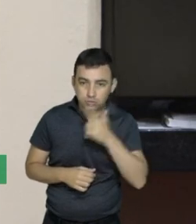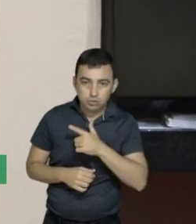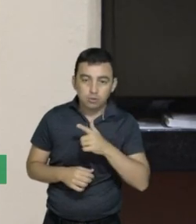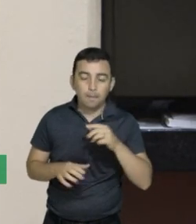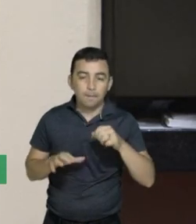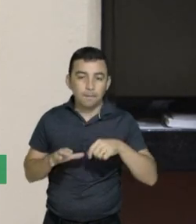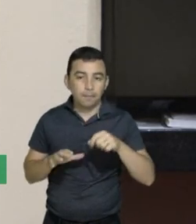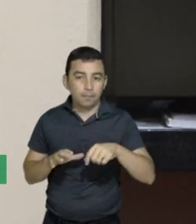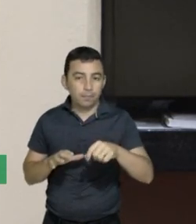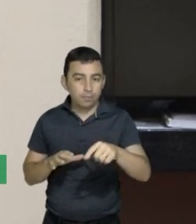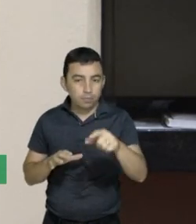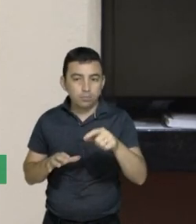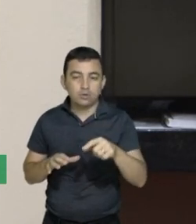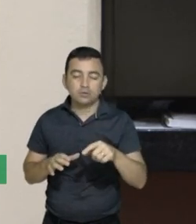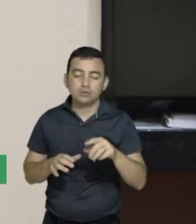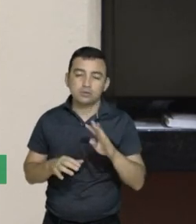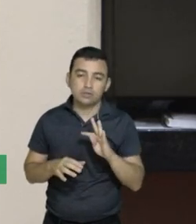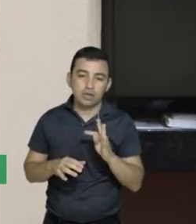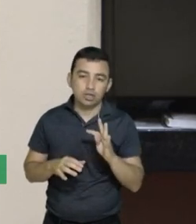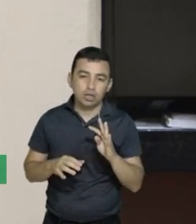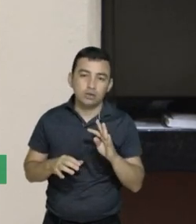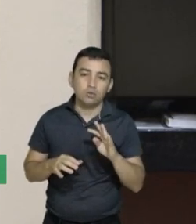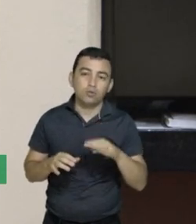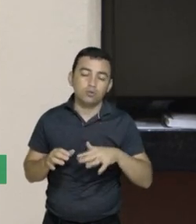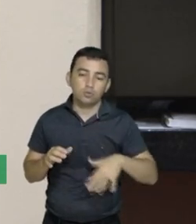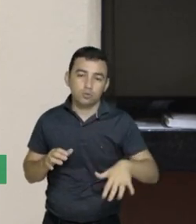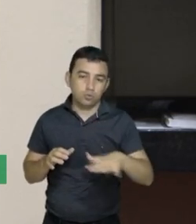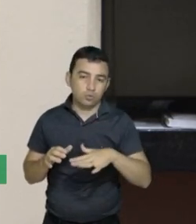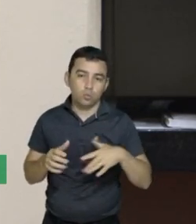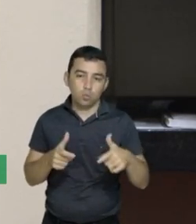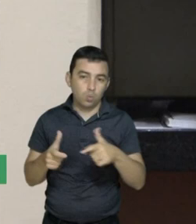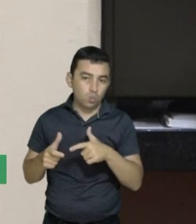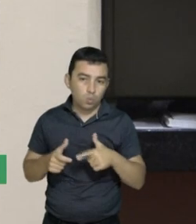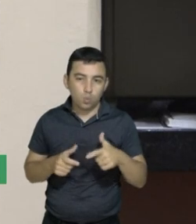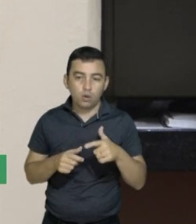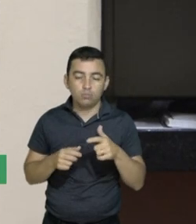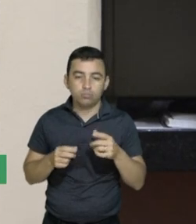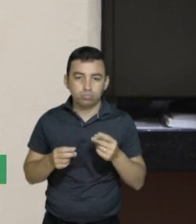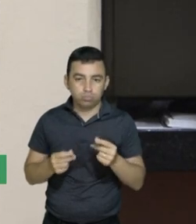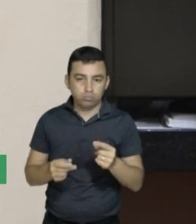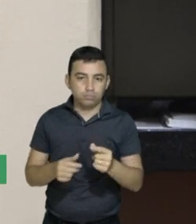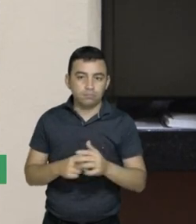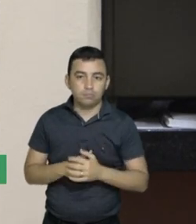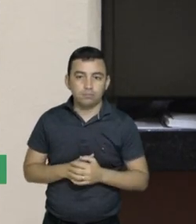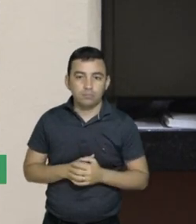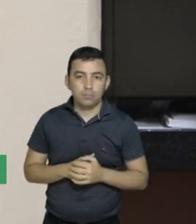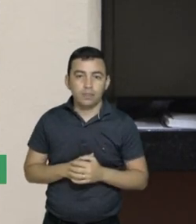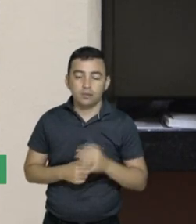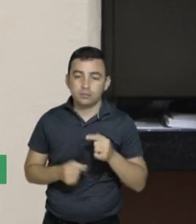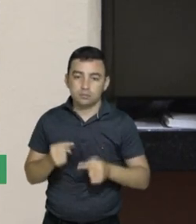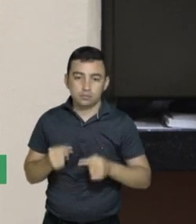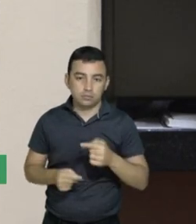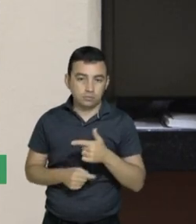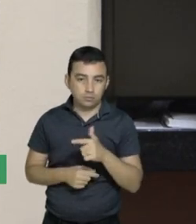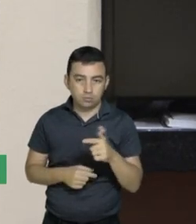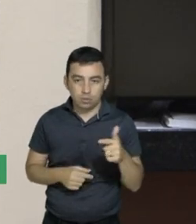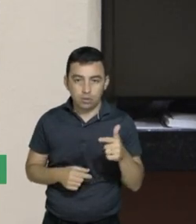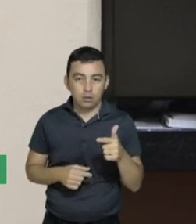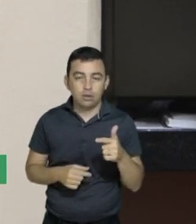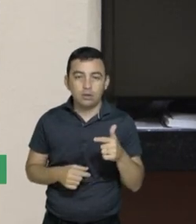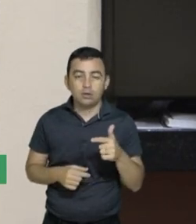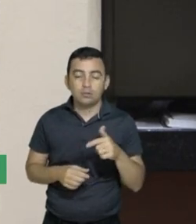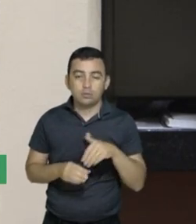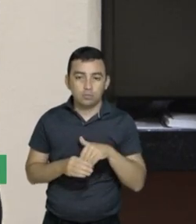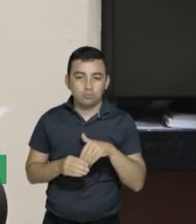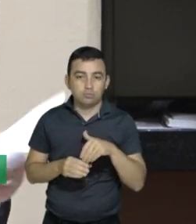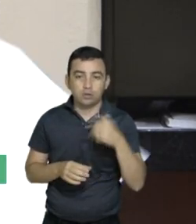de transgênicos em unidades de conservação em discussão não vendo Quem Queira discutir em votação deputados